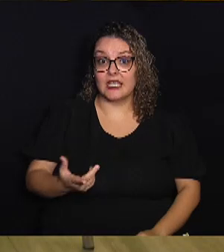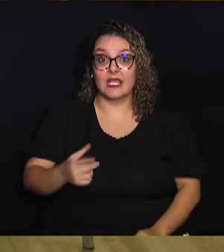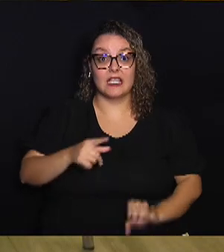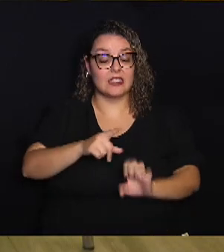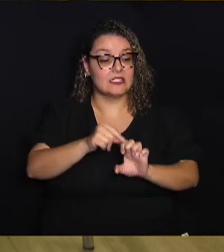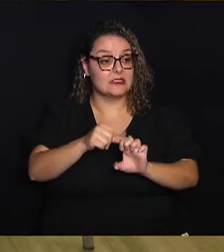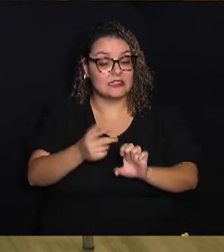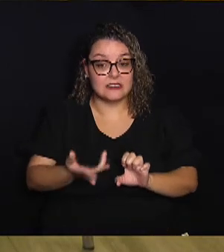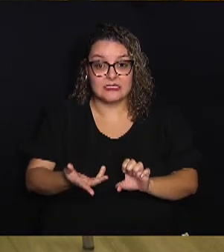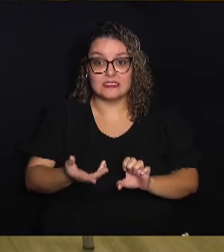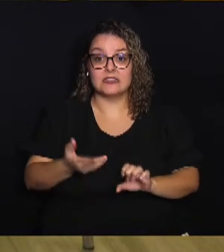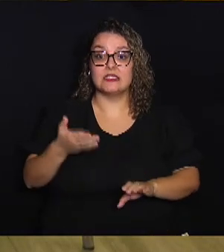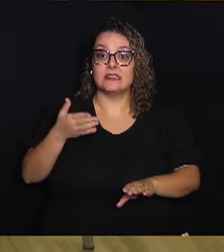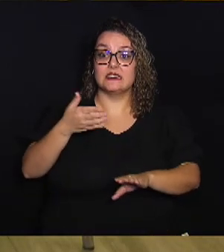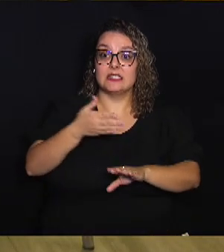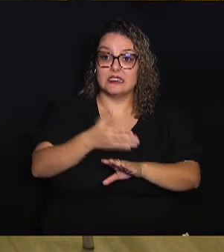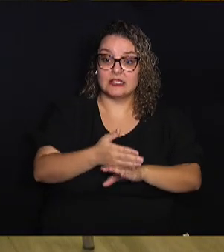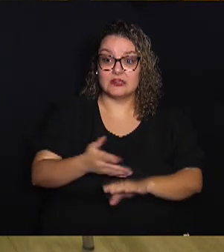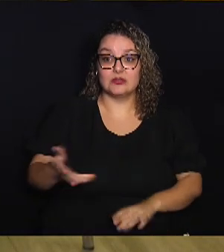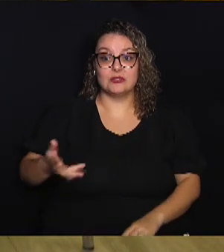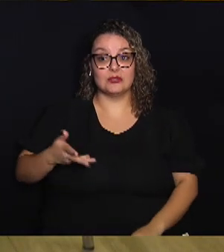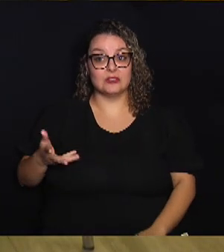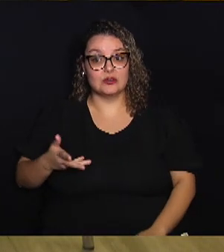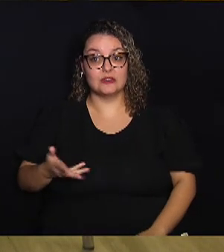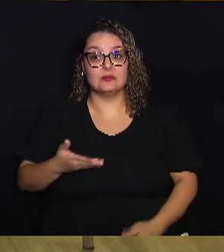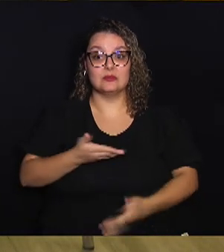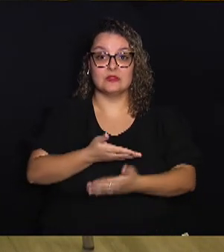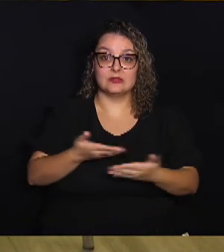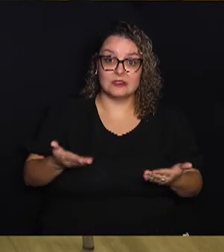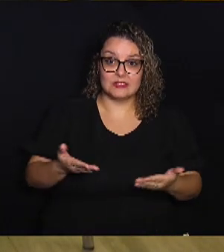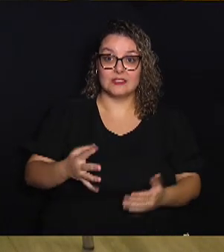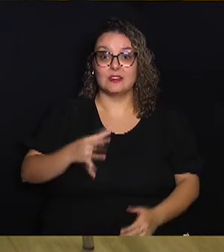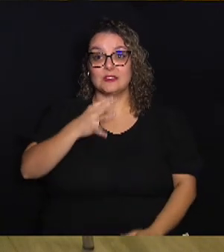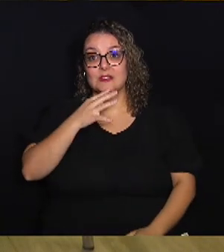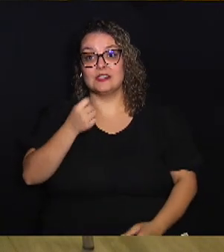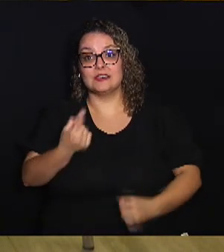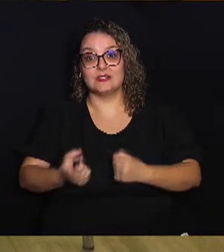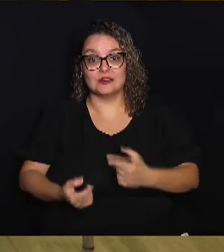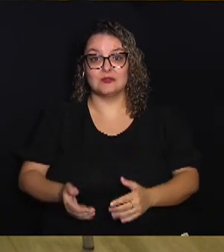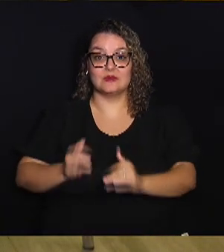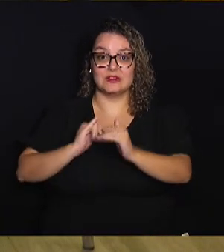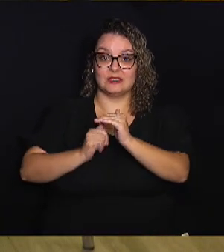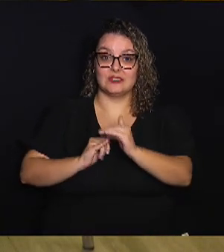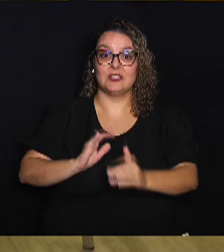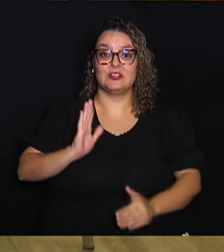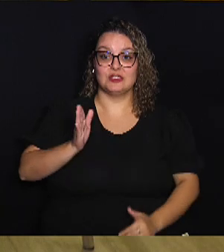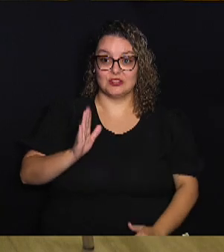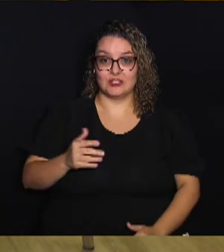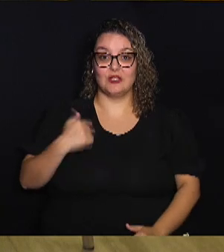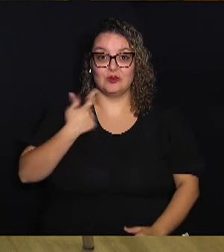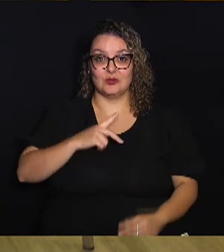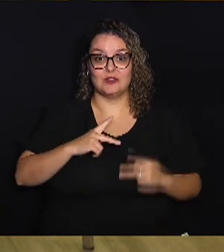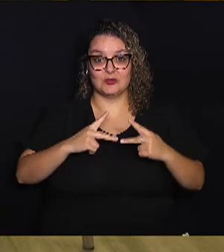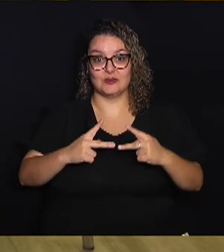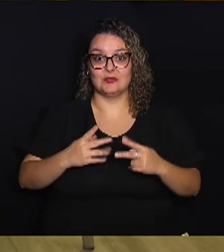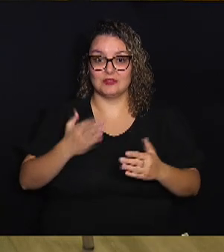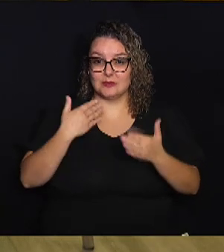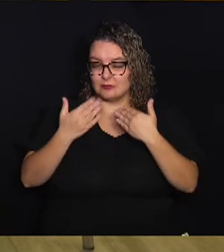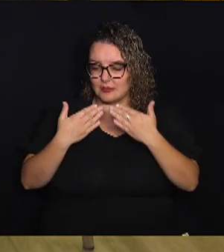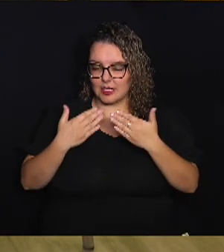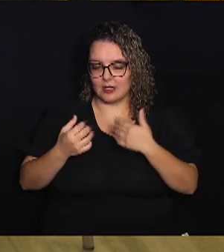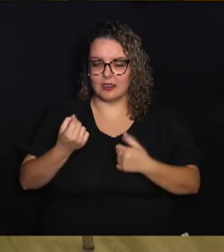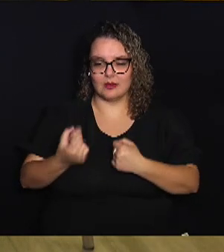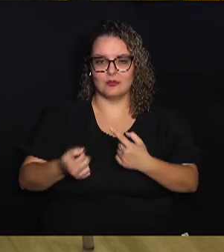empreendedor que está lá sendo acelerado por vocês? A gente conhece algumas startups. Daqui a pouquinho, inclusive, nosso link está lá para contar